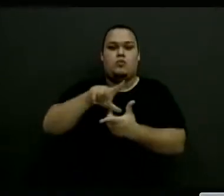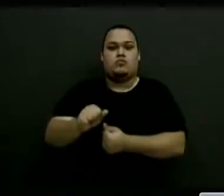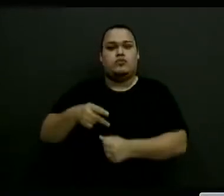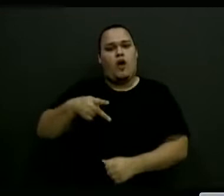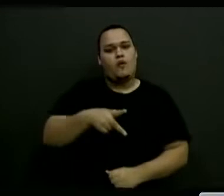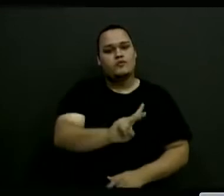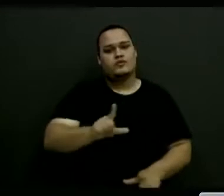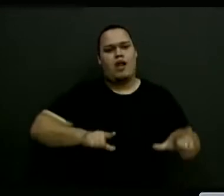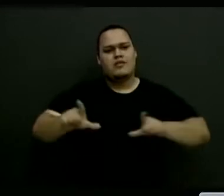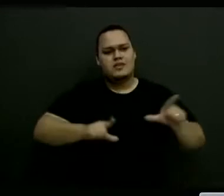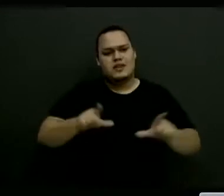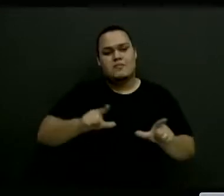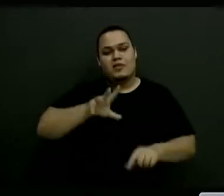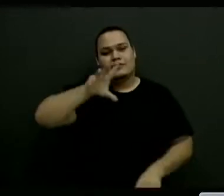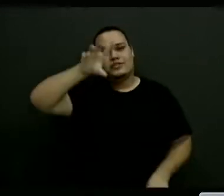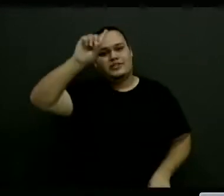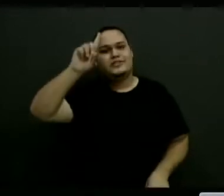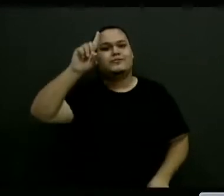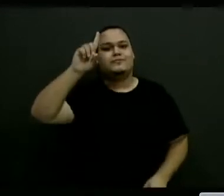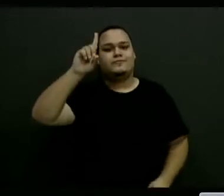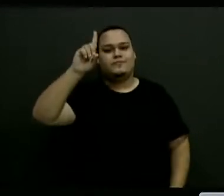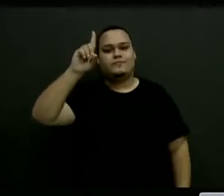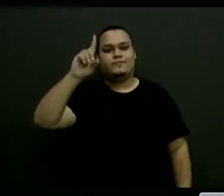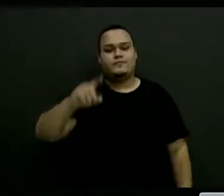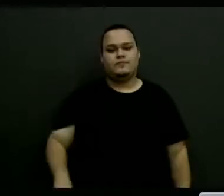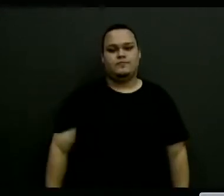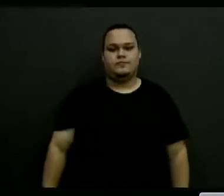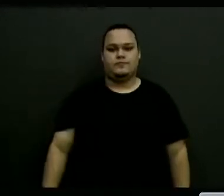e irmos adiante no trabalho do ministério.